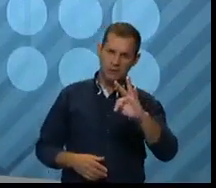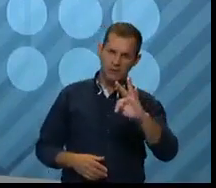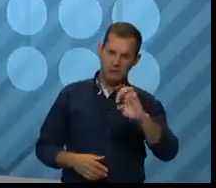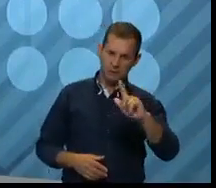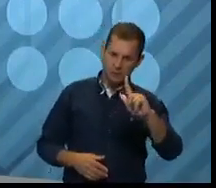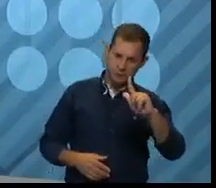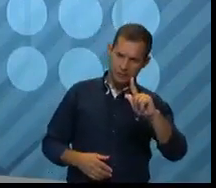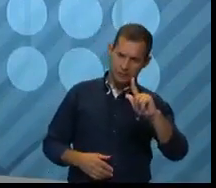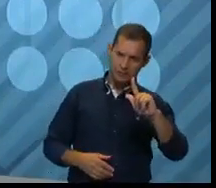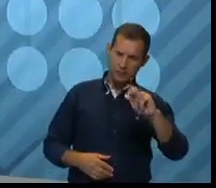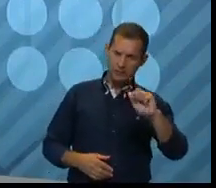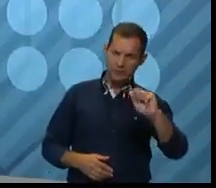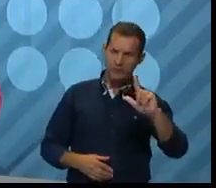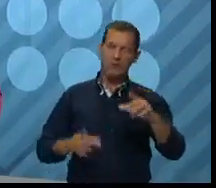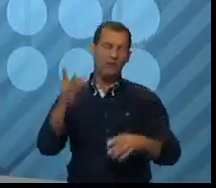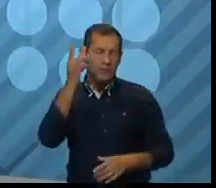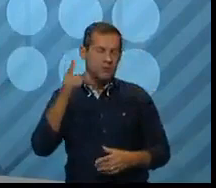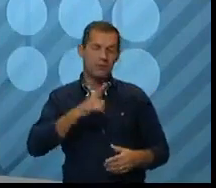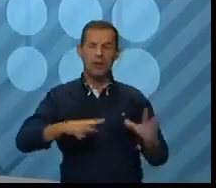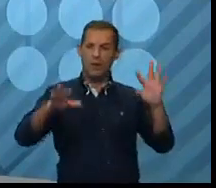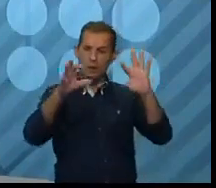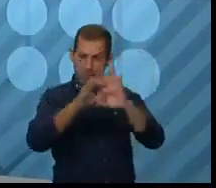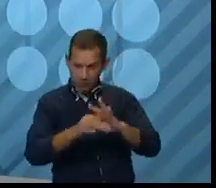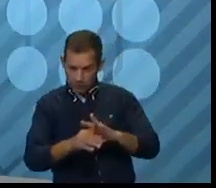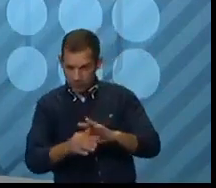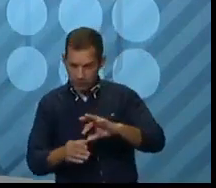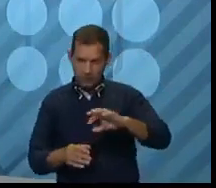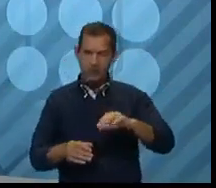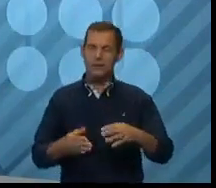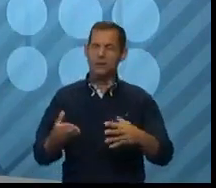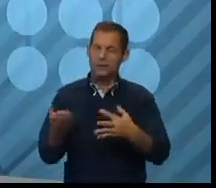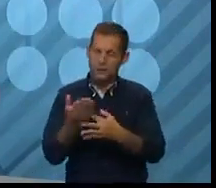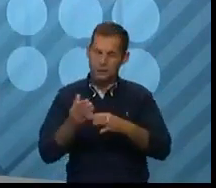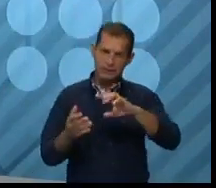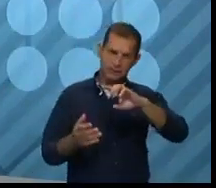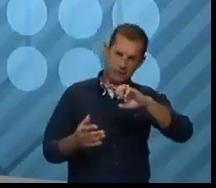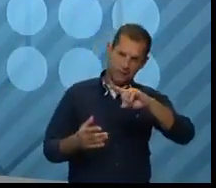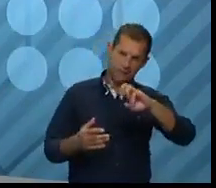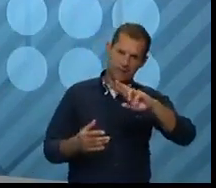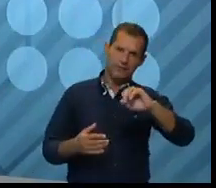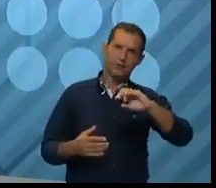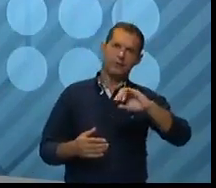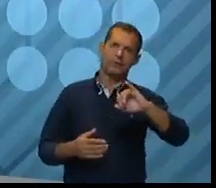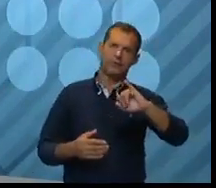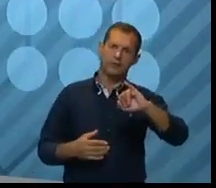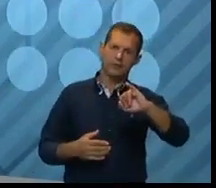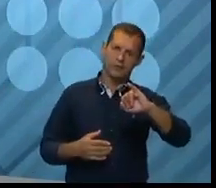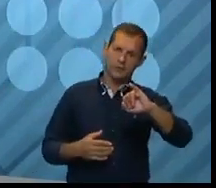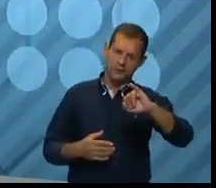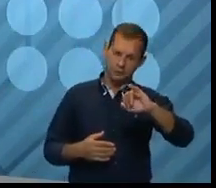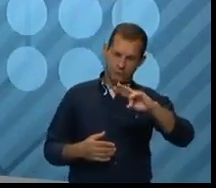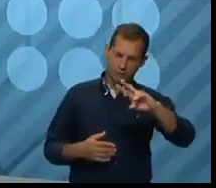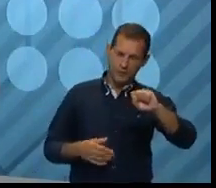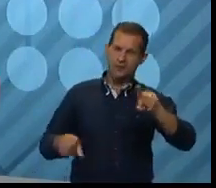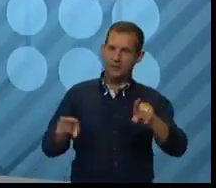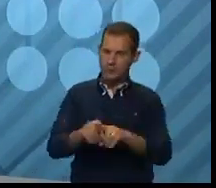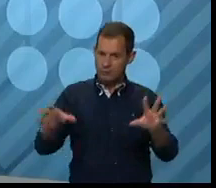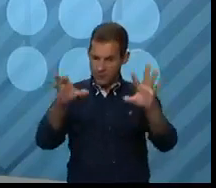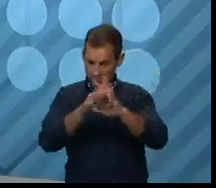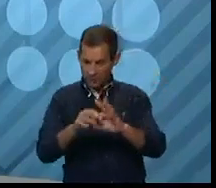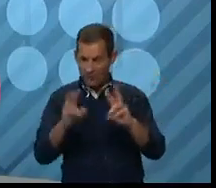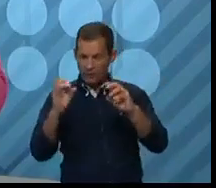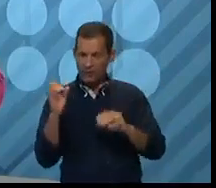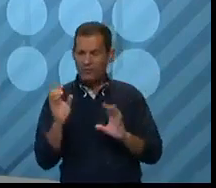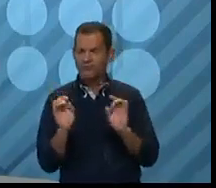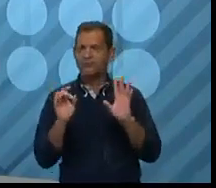estão ali presentes porque há uma relação entre as derivadas e as integrais. Então, por isso que esse conteúdo, em